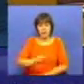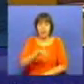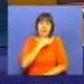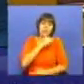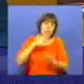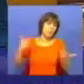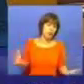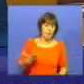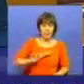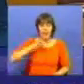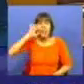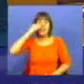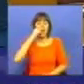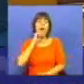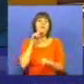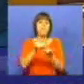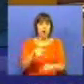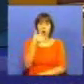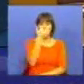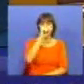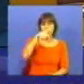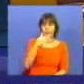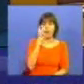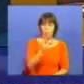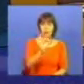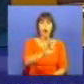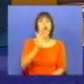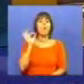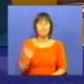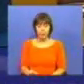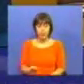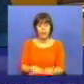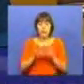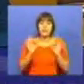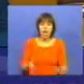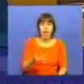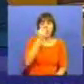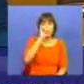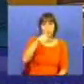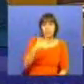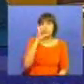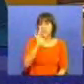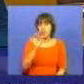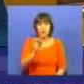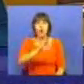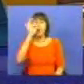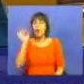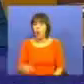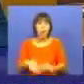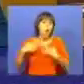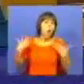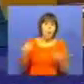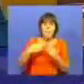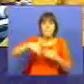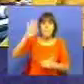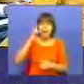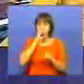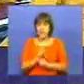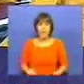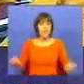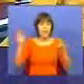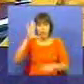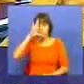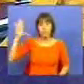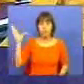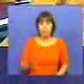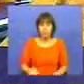determinar. O déficit pode, por isso, ser 2,4%, como pode ser 2,6% ou até mais. Ninguém